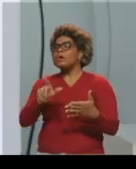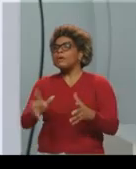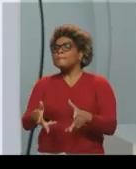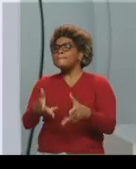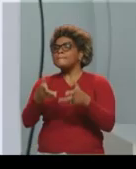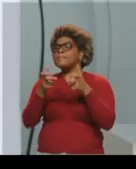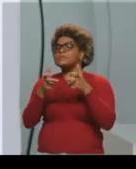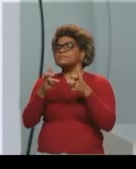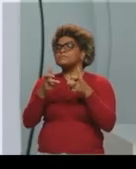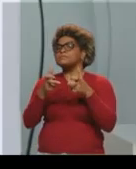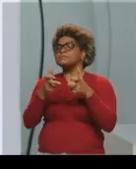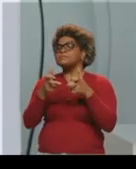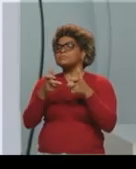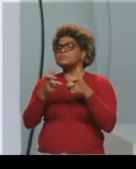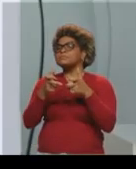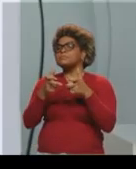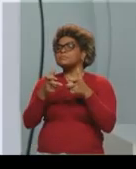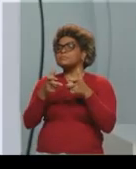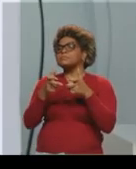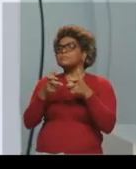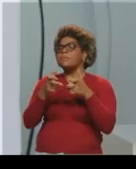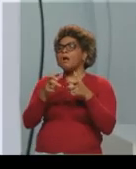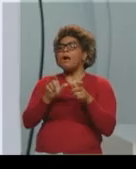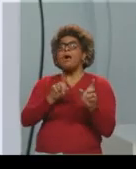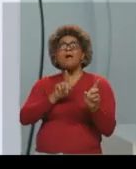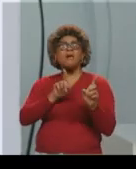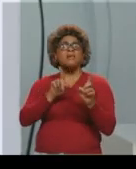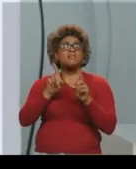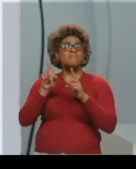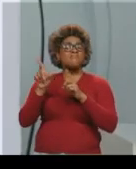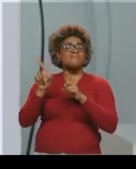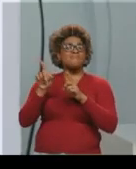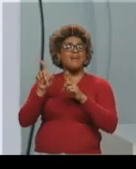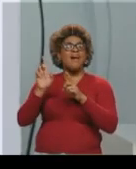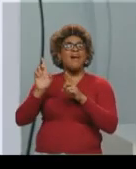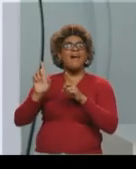Isso daqui é a minha ramificação.